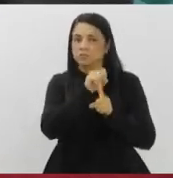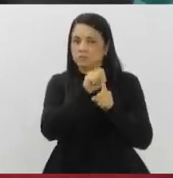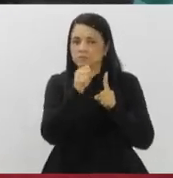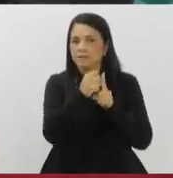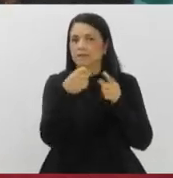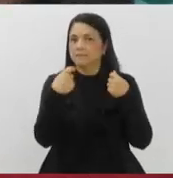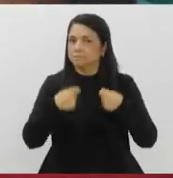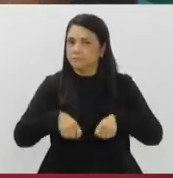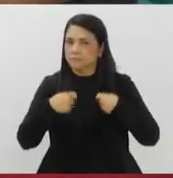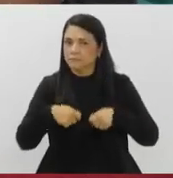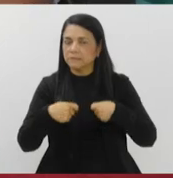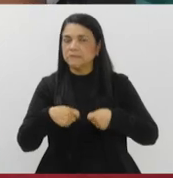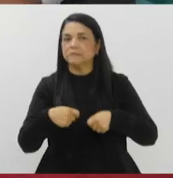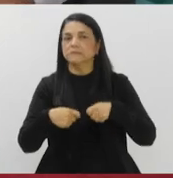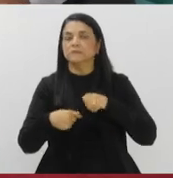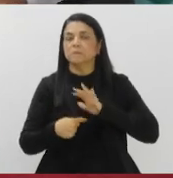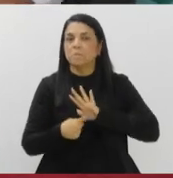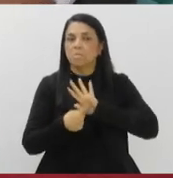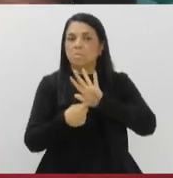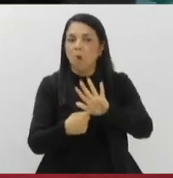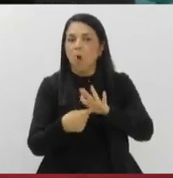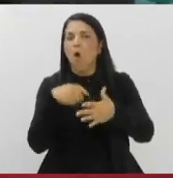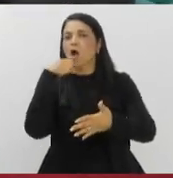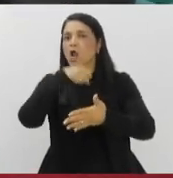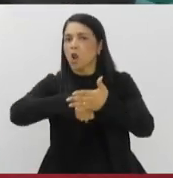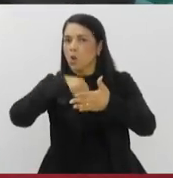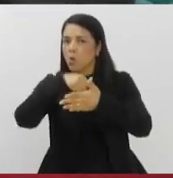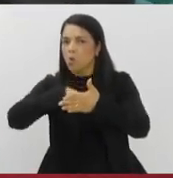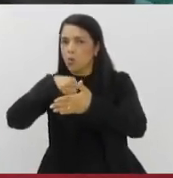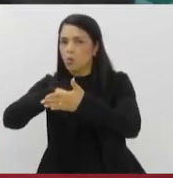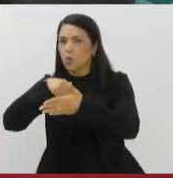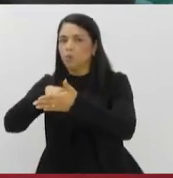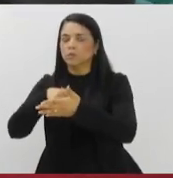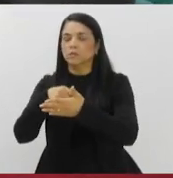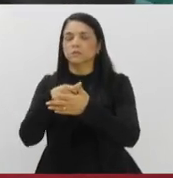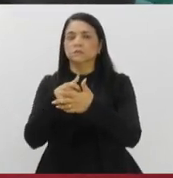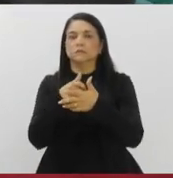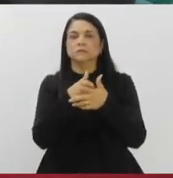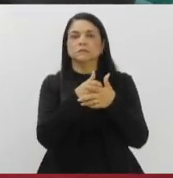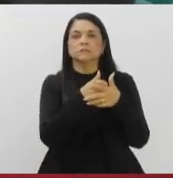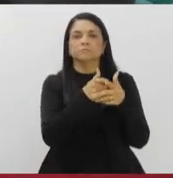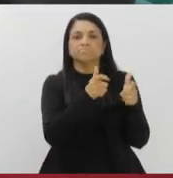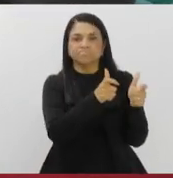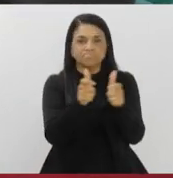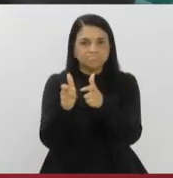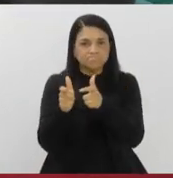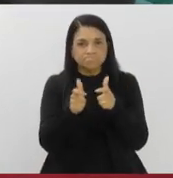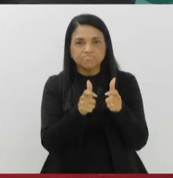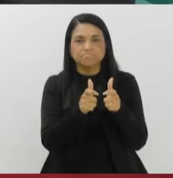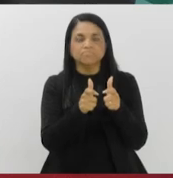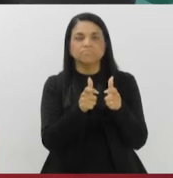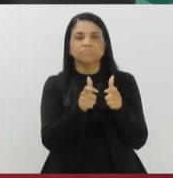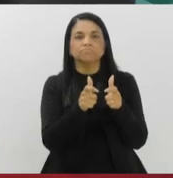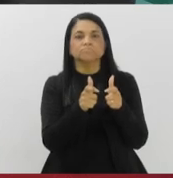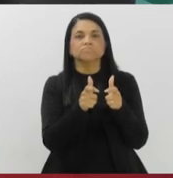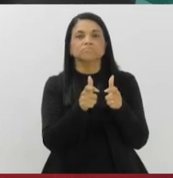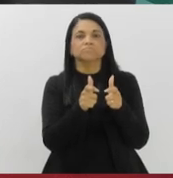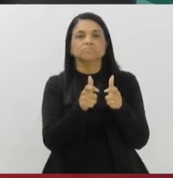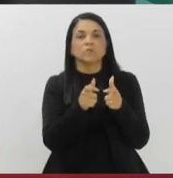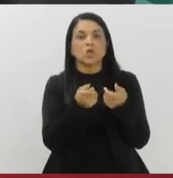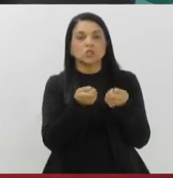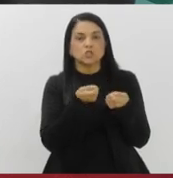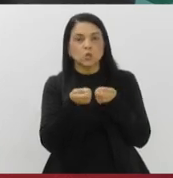gente trouxe também como elemento de luta. Né? Esses espaços, a gente está... em vários espaços